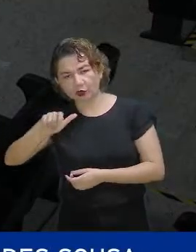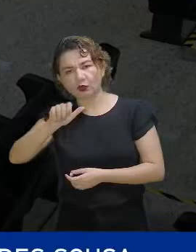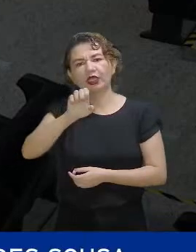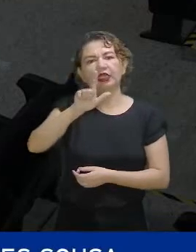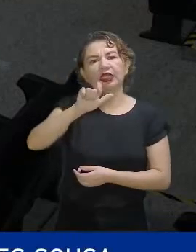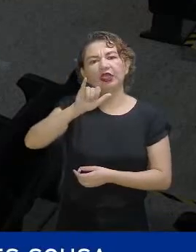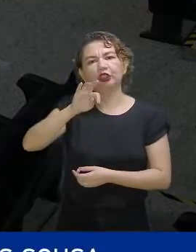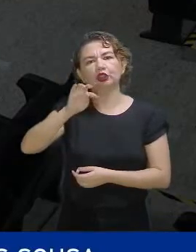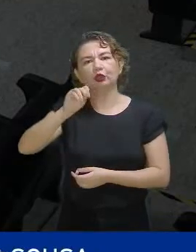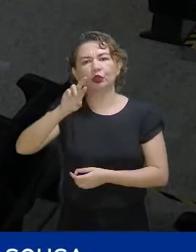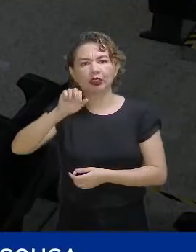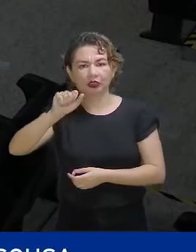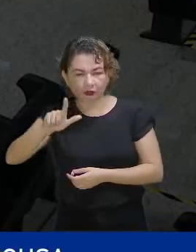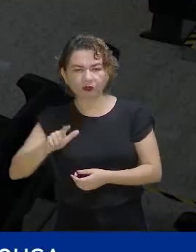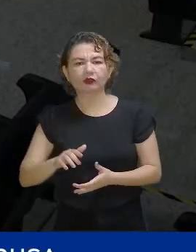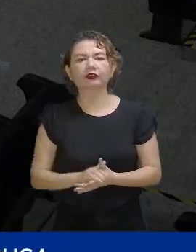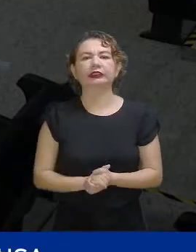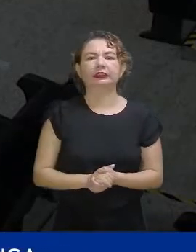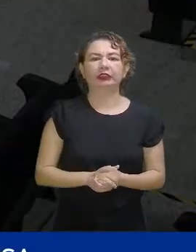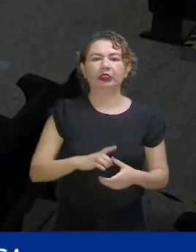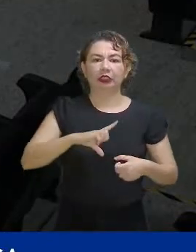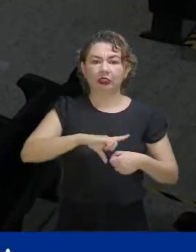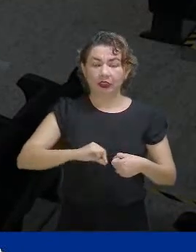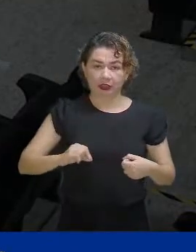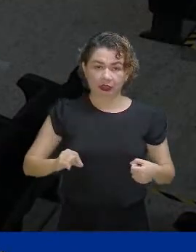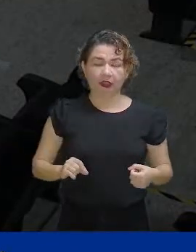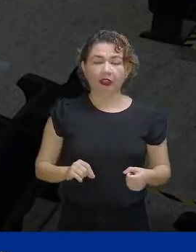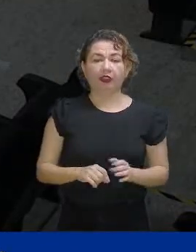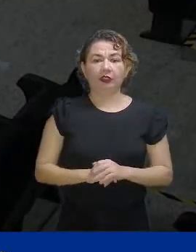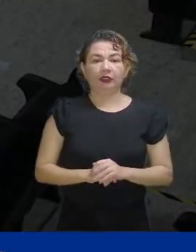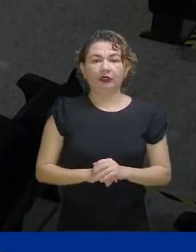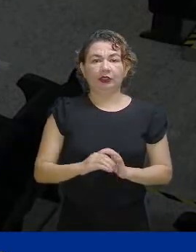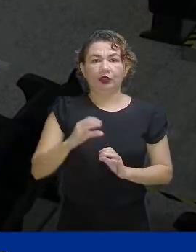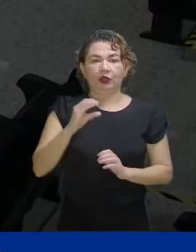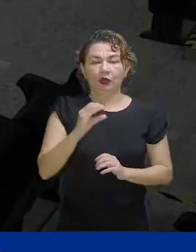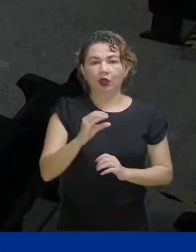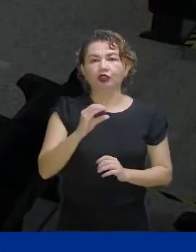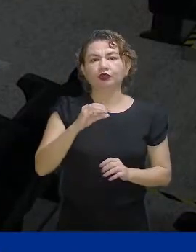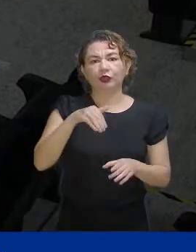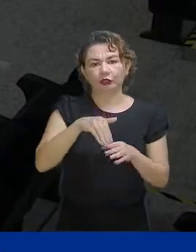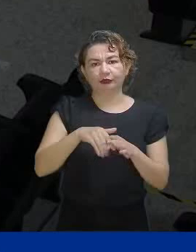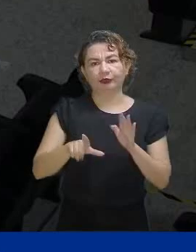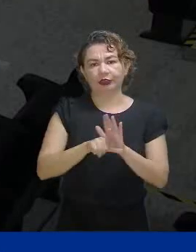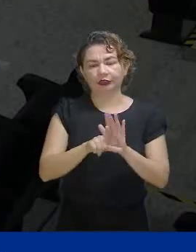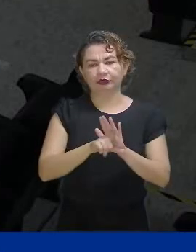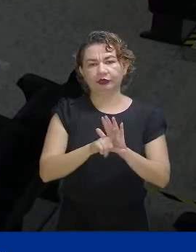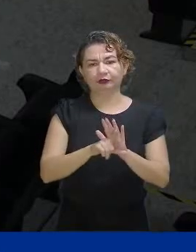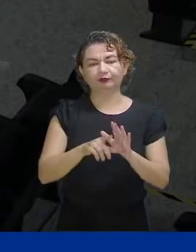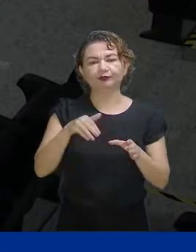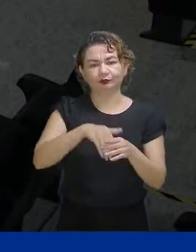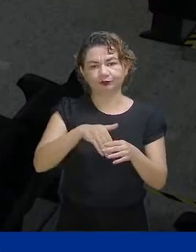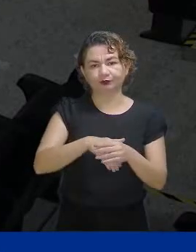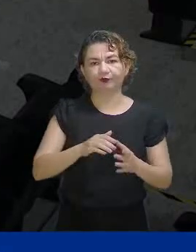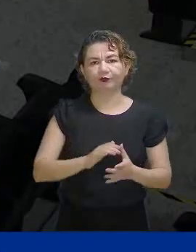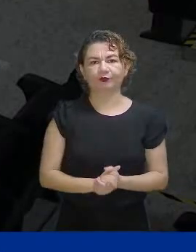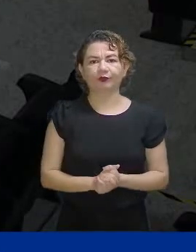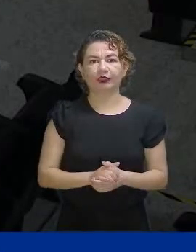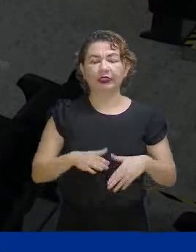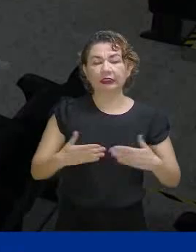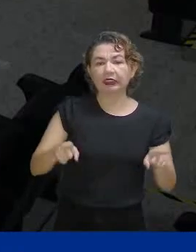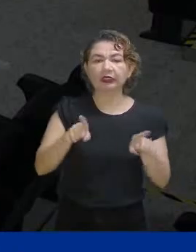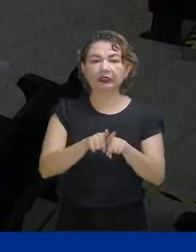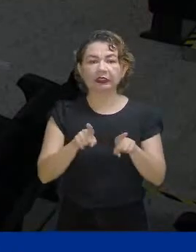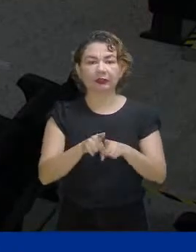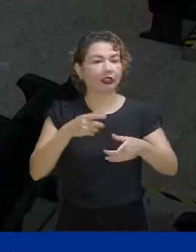crime previsto no artigo 299 do Código Eleitoral é formal, cuja configuração pressupõe a prática de quaisquer